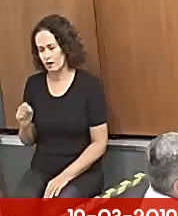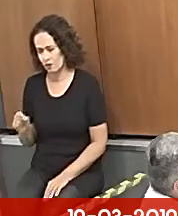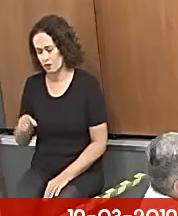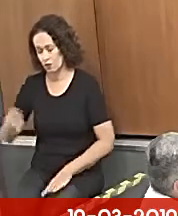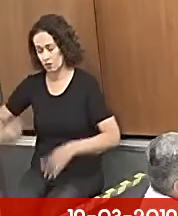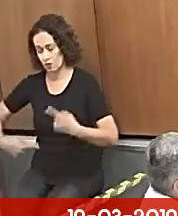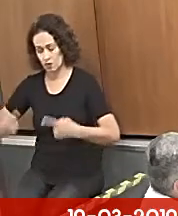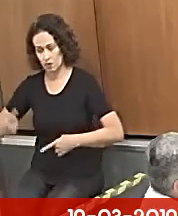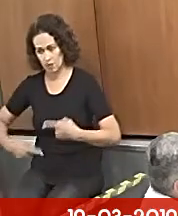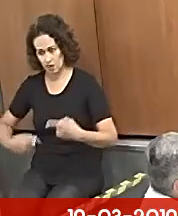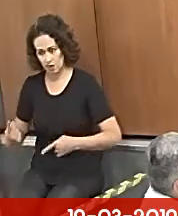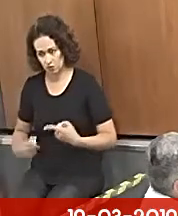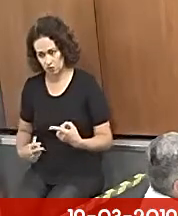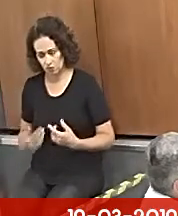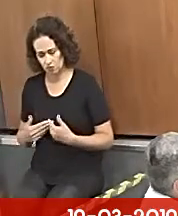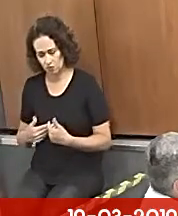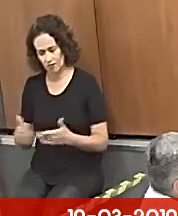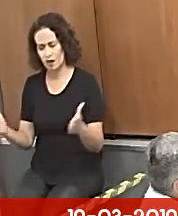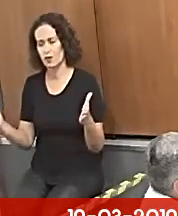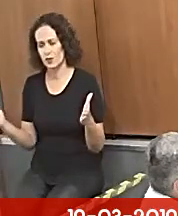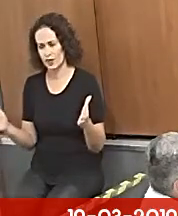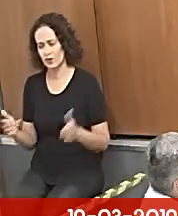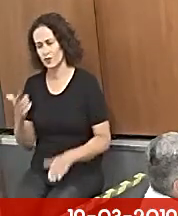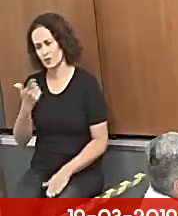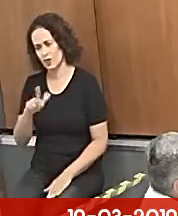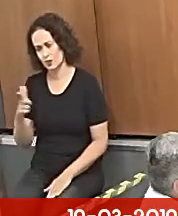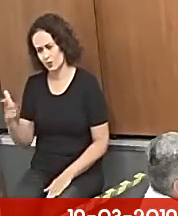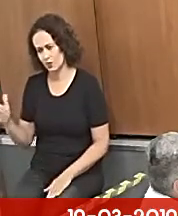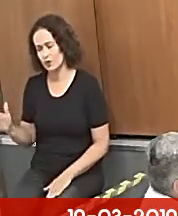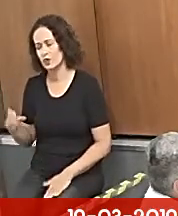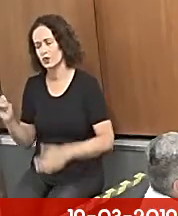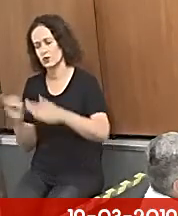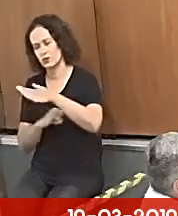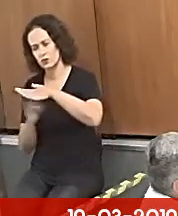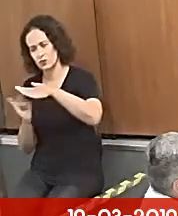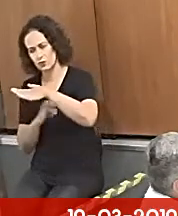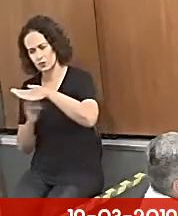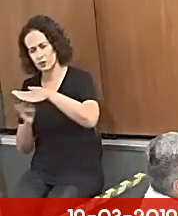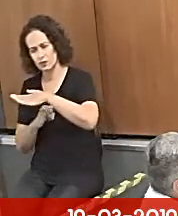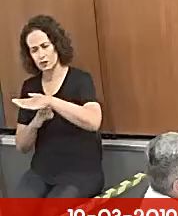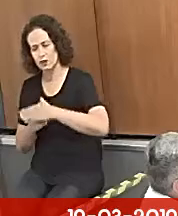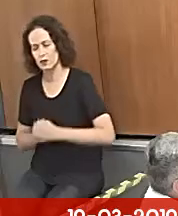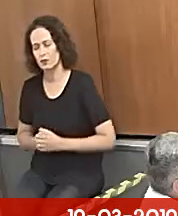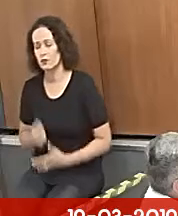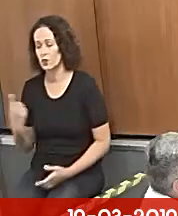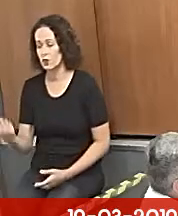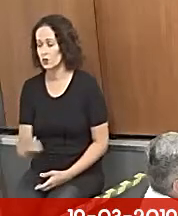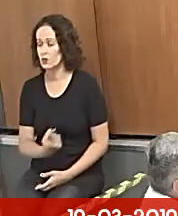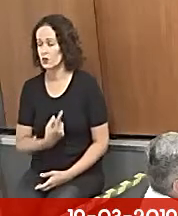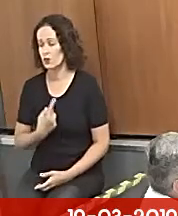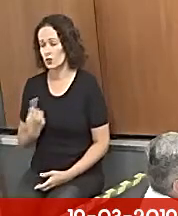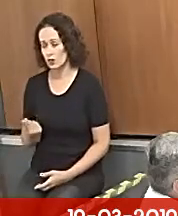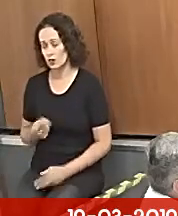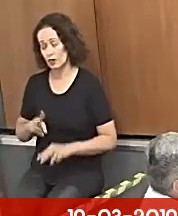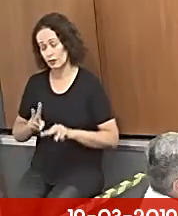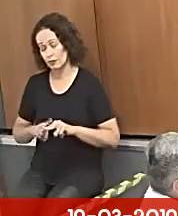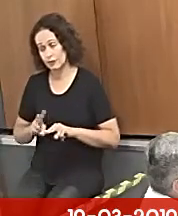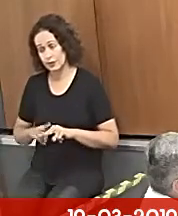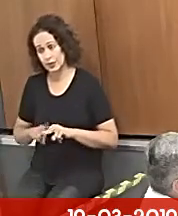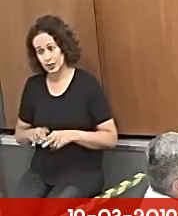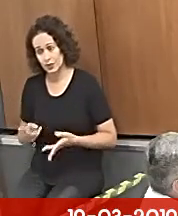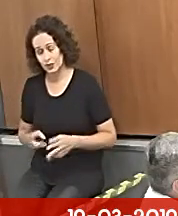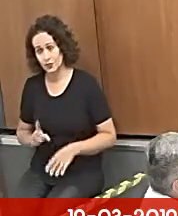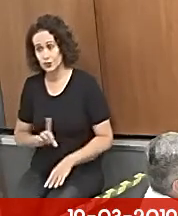para as outras entidades também além das apaes oportunizar esse debate e nós estamos agarrados na data por enquanto que nós vamos